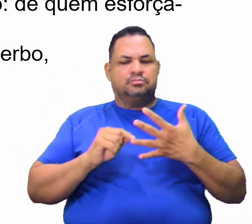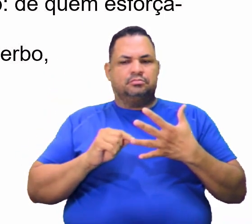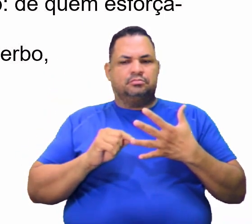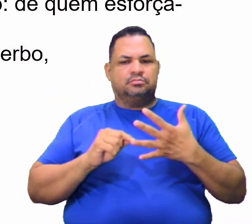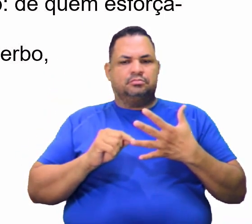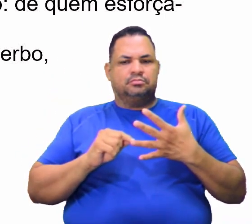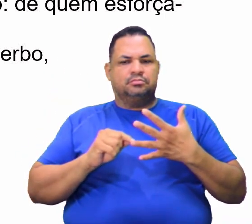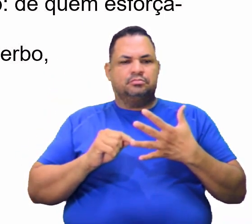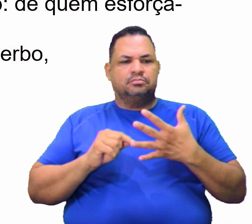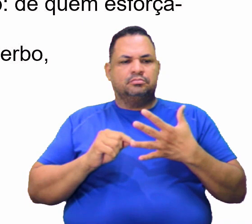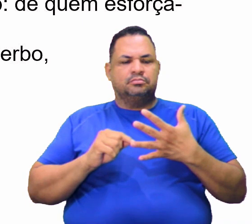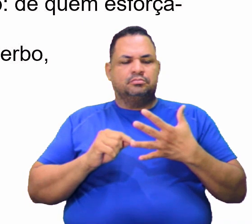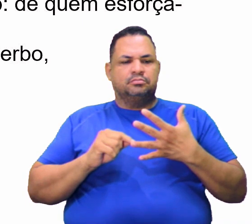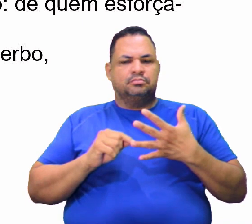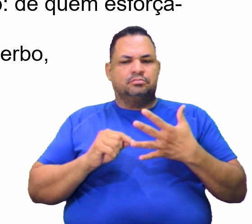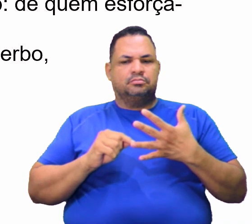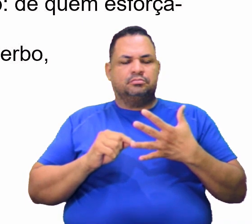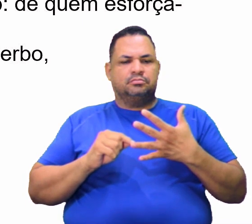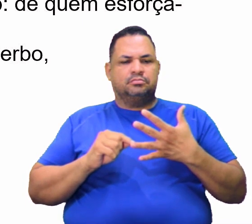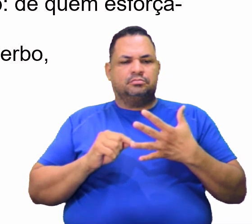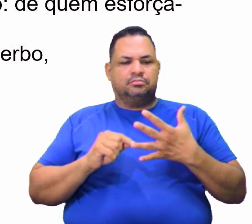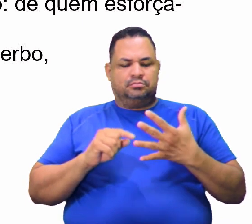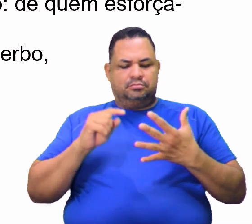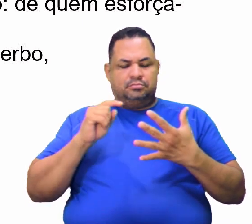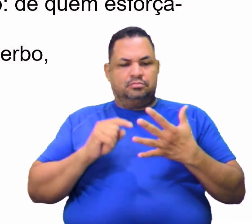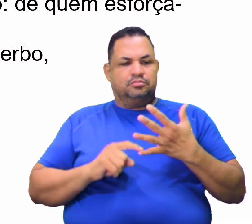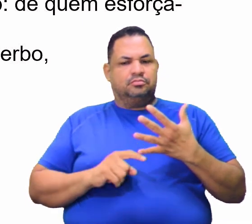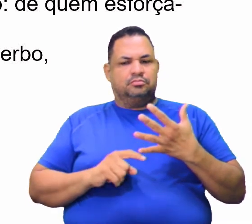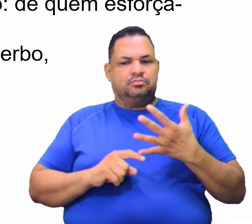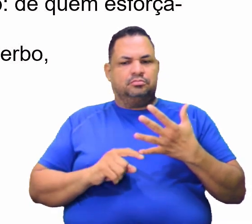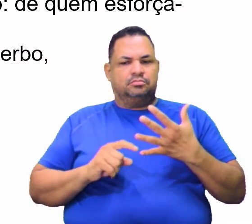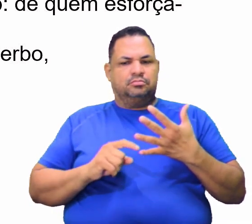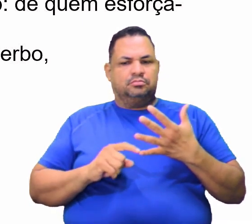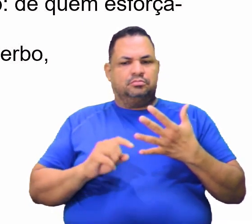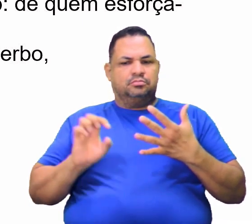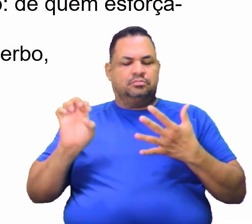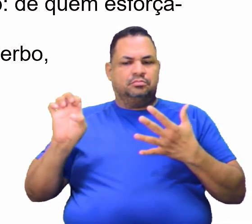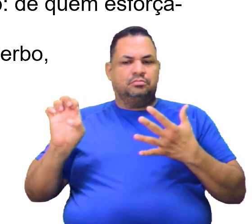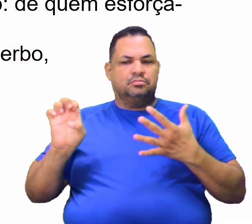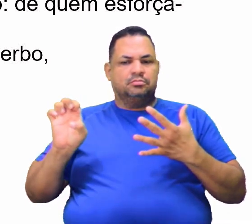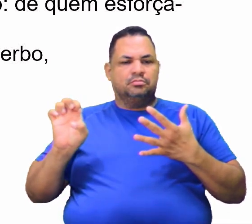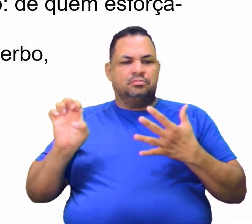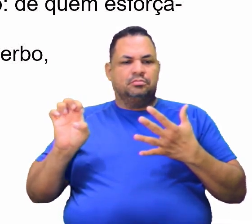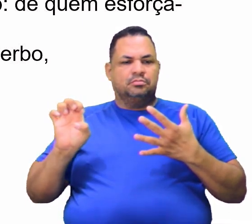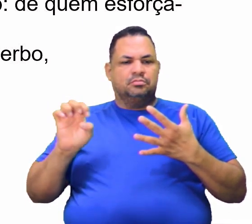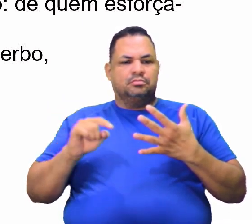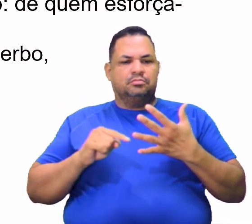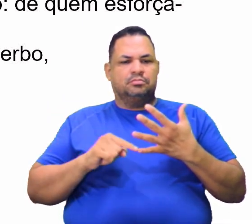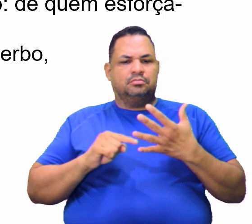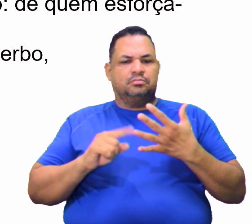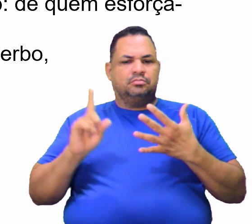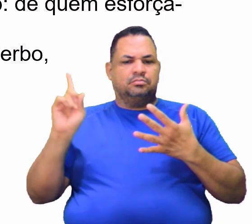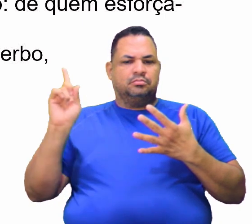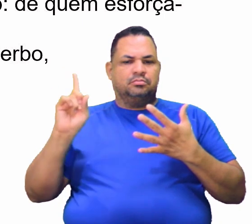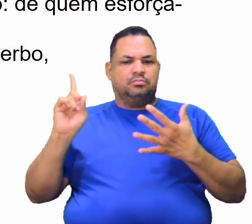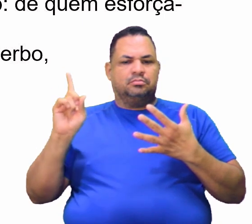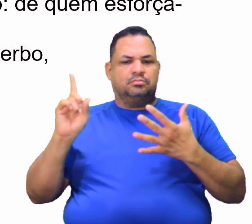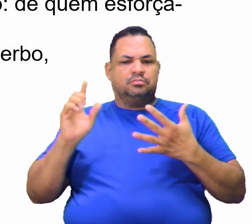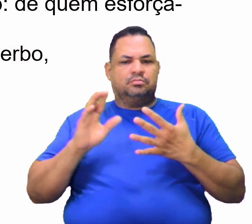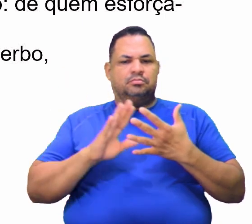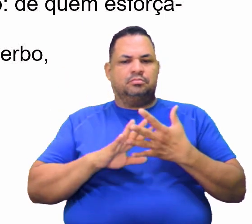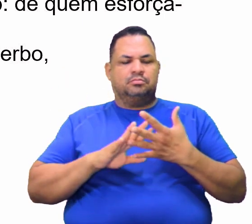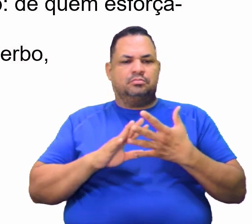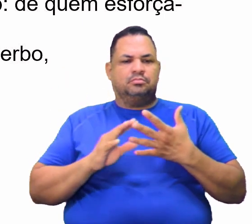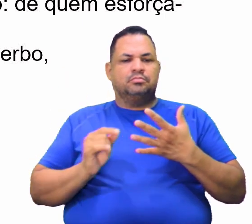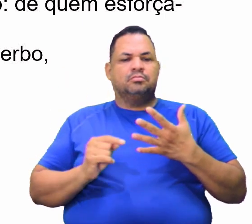seguinte construção: de quem esforça-se muito. E, no item 3, o primeiro se poderia estar posposto